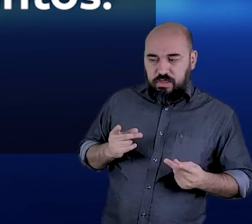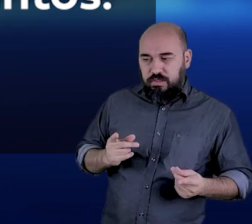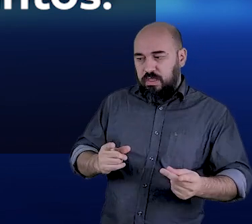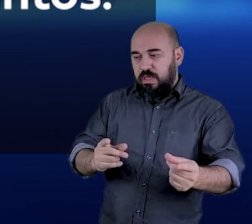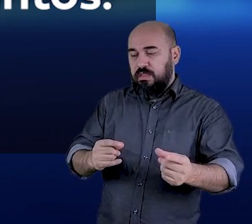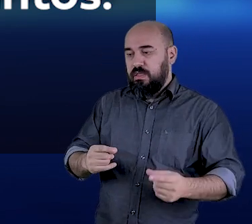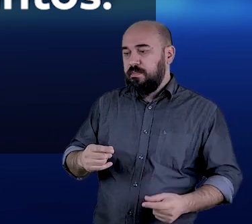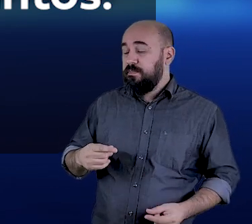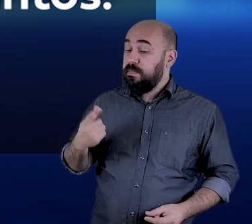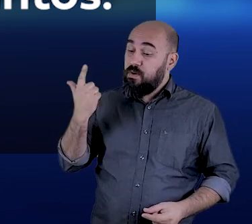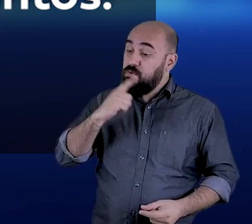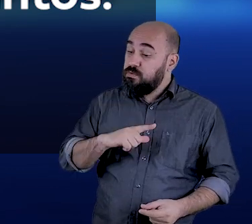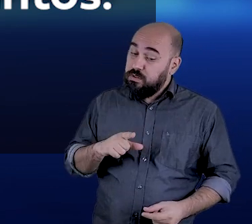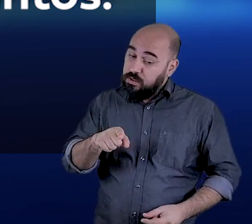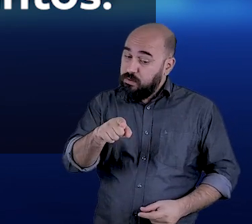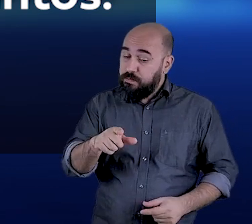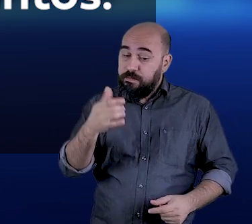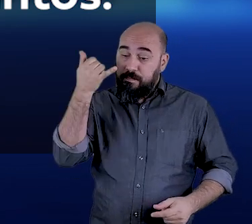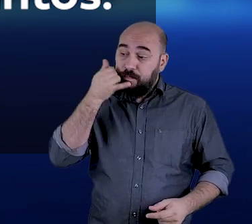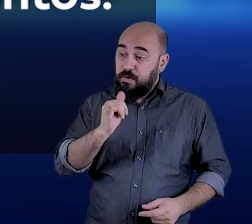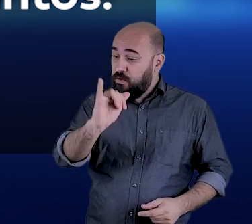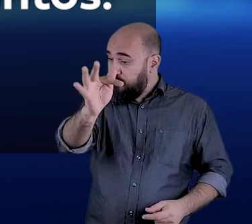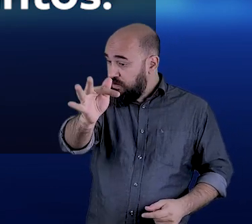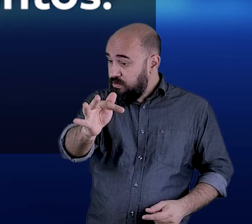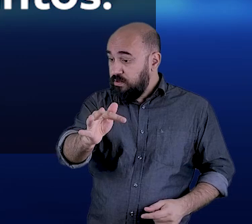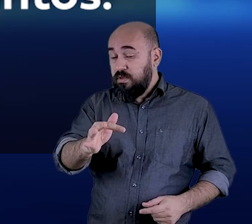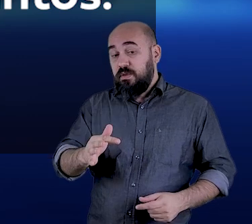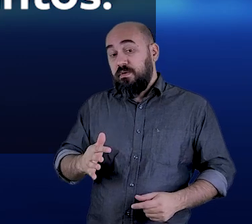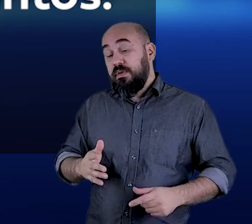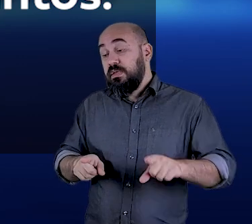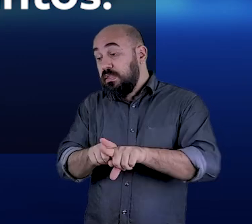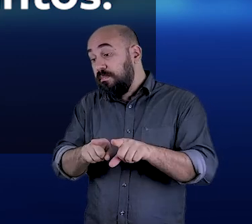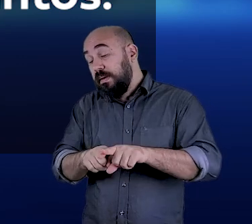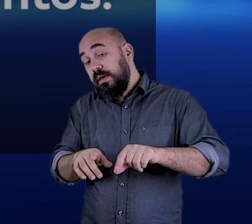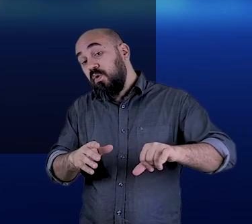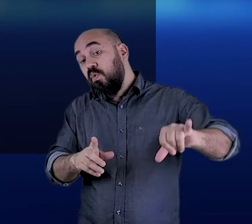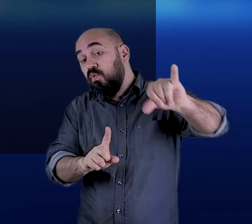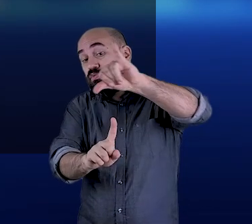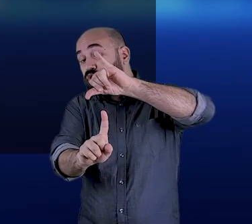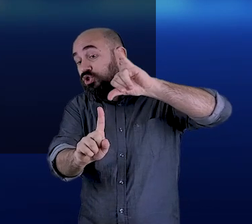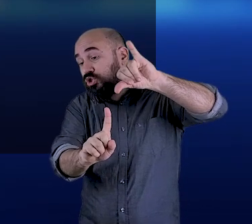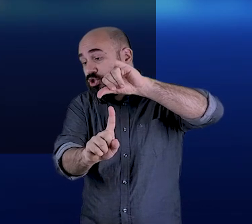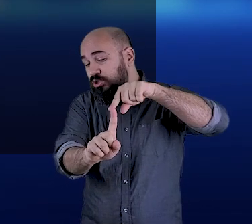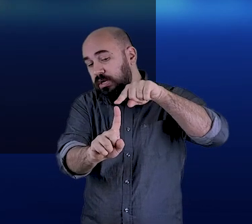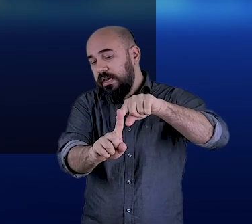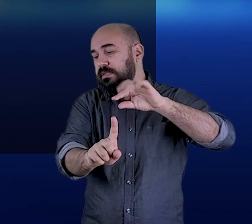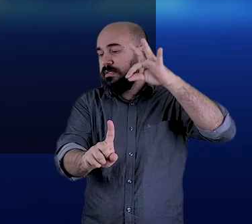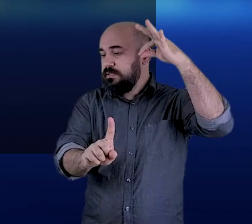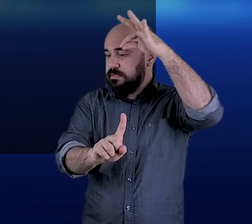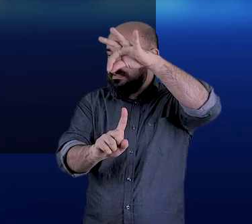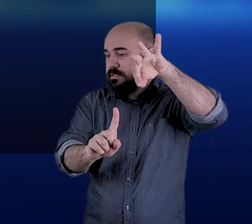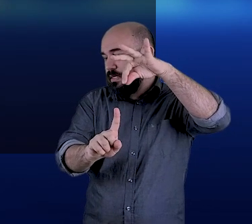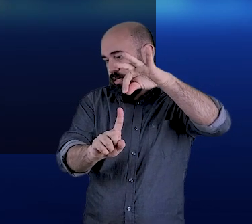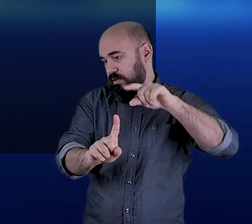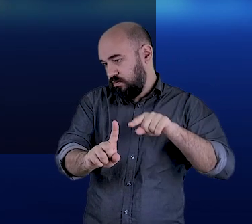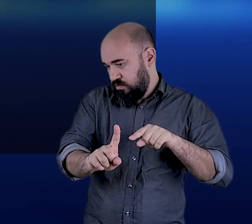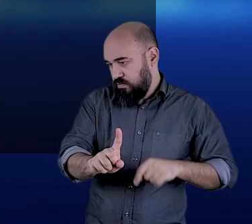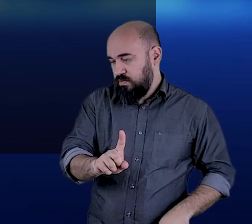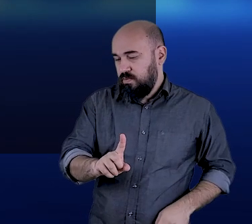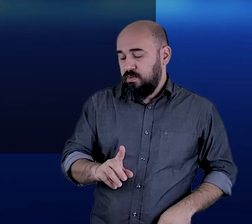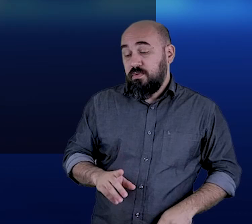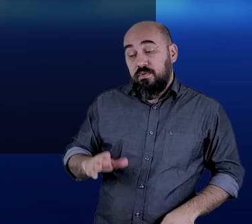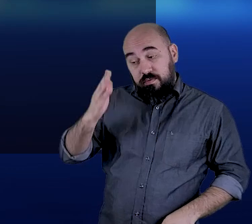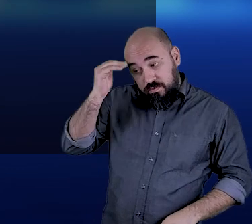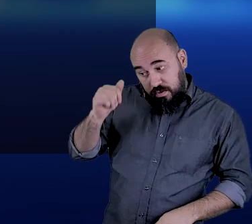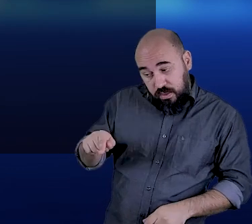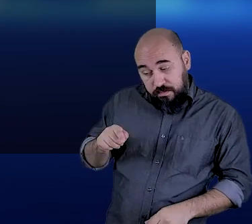acelerar a visão e a profecia e para um giro santo dos santos Versículo 25 sabe e entende desde a saída da